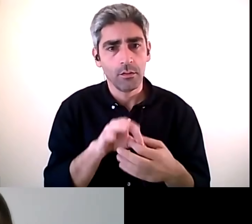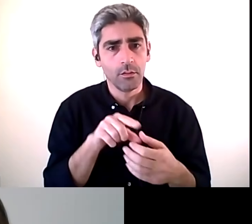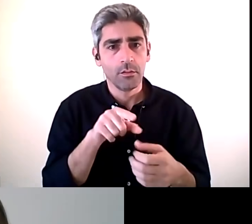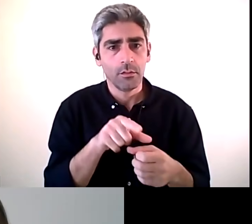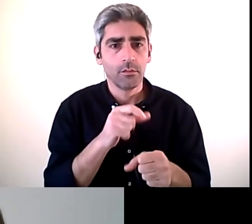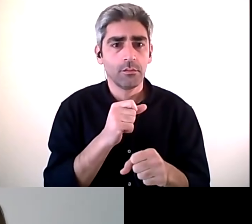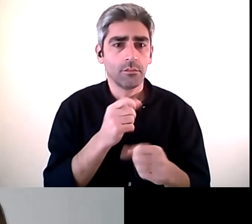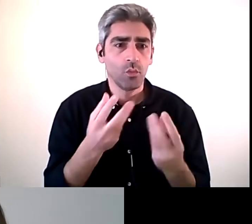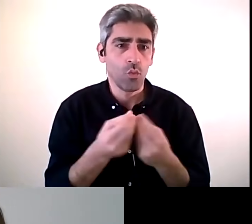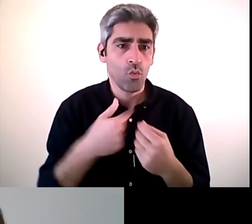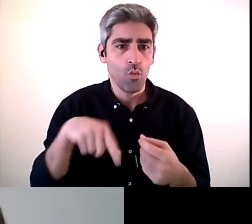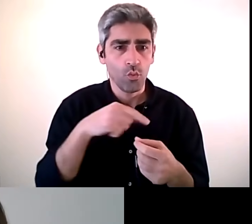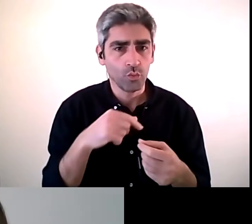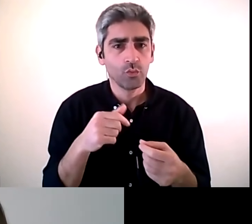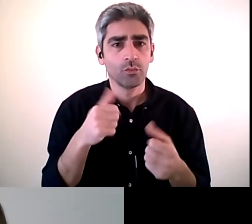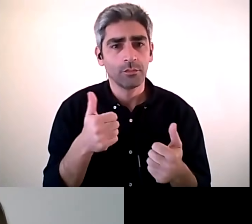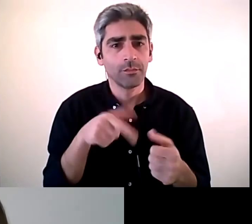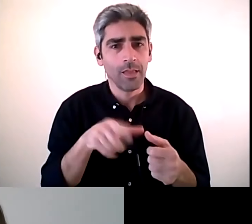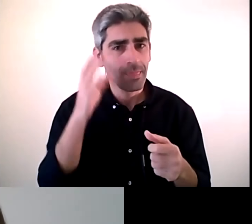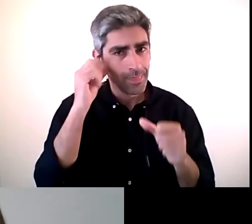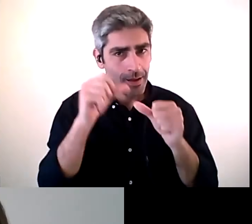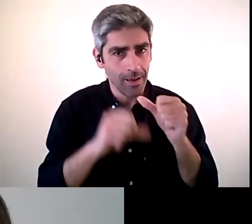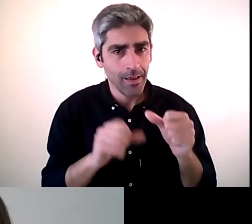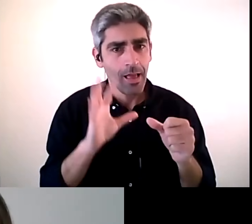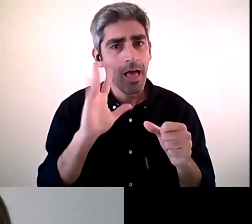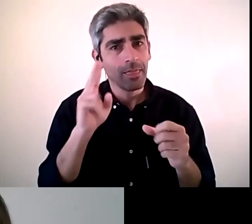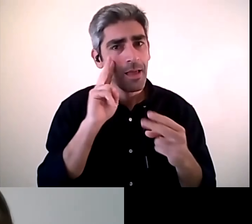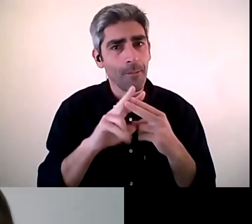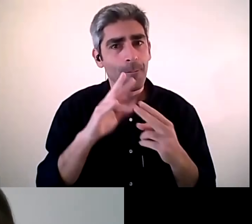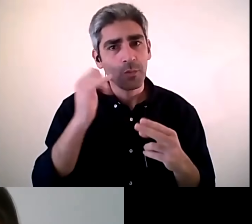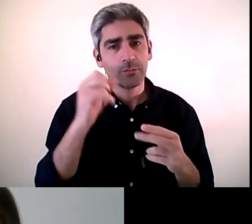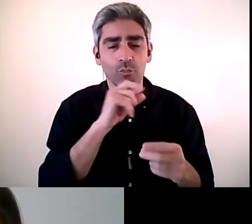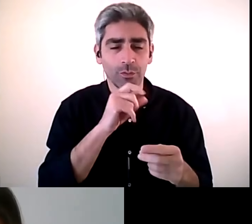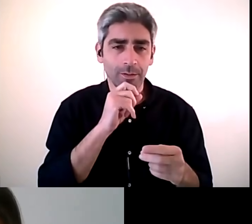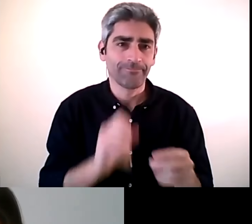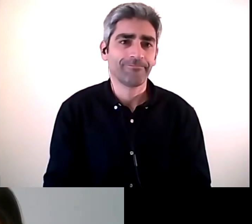de estarem connosco esta tarde e até uma próxima oportunidade.